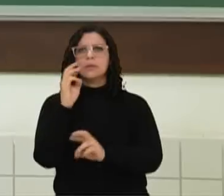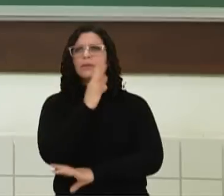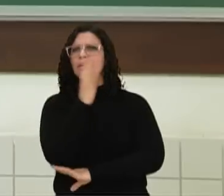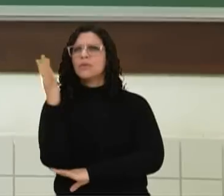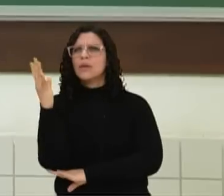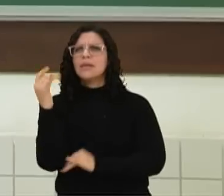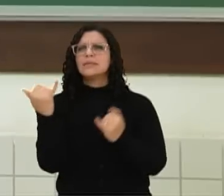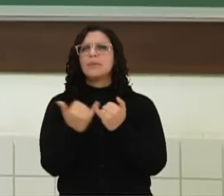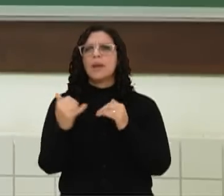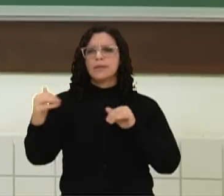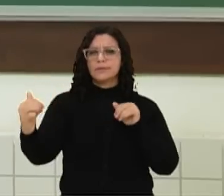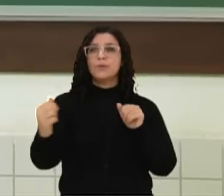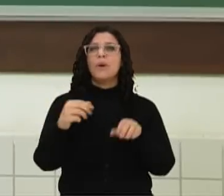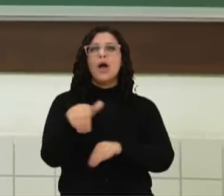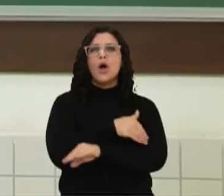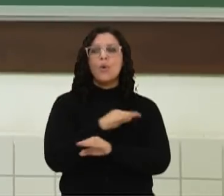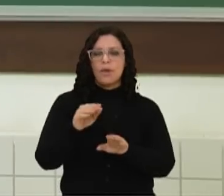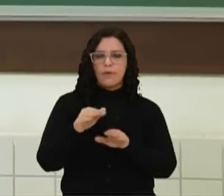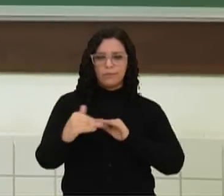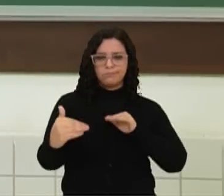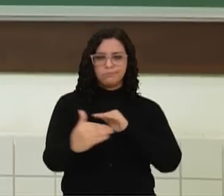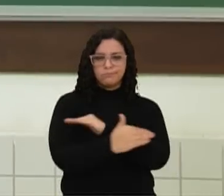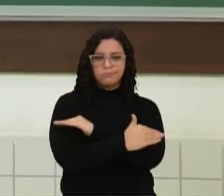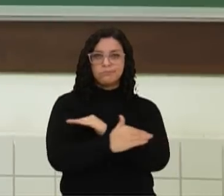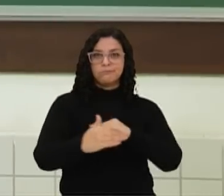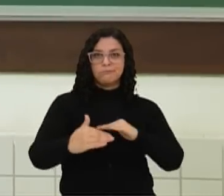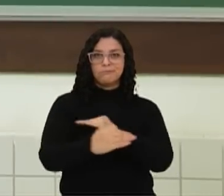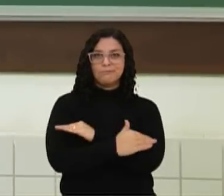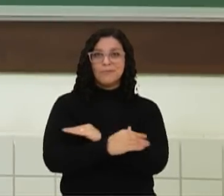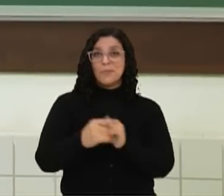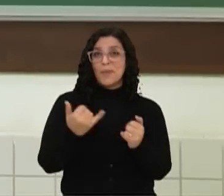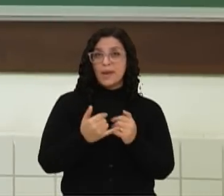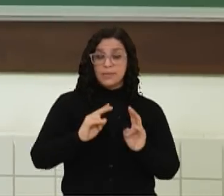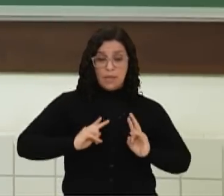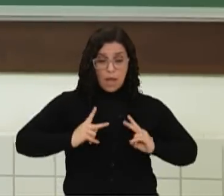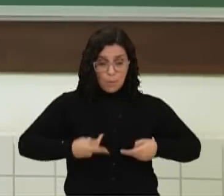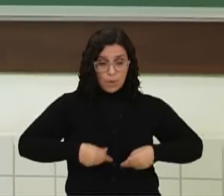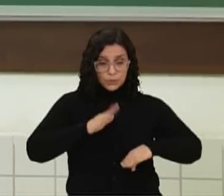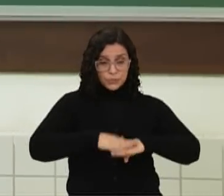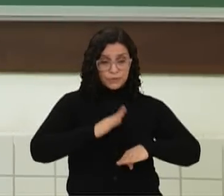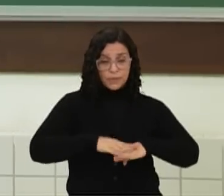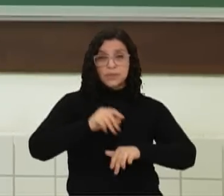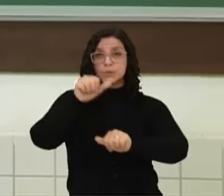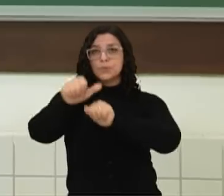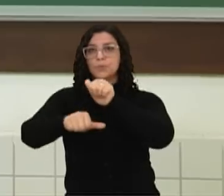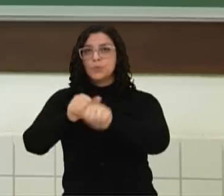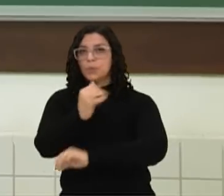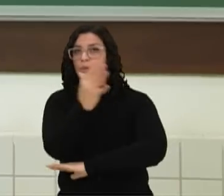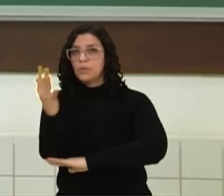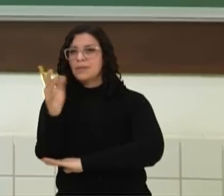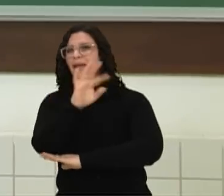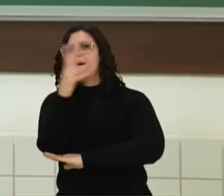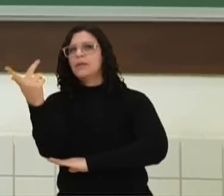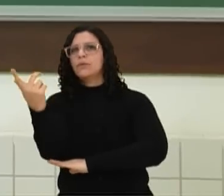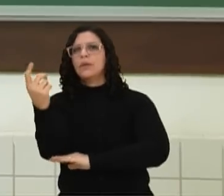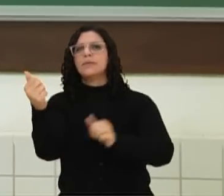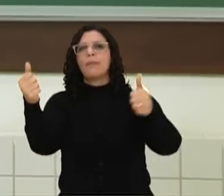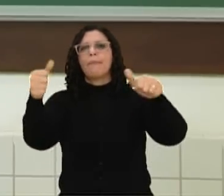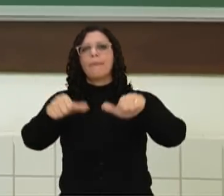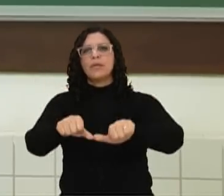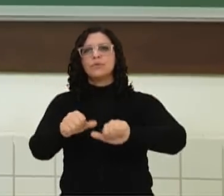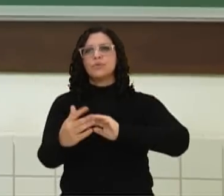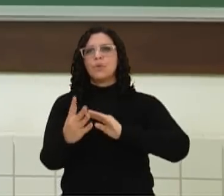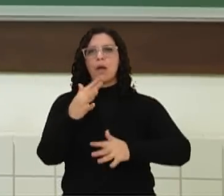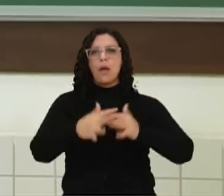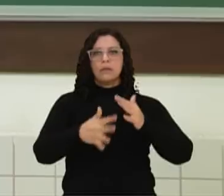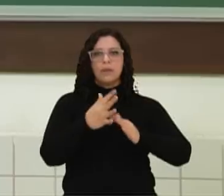uma via de mão dupla, de ir e vir. As ações humanas que modificam o meio natural e aqueles aspectos